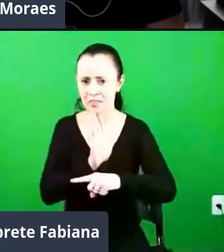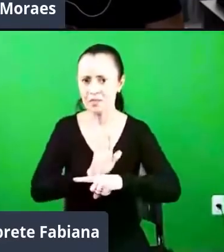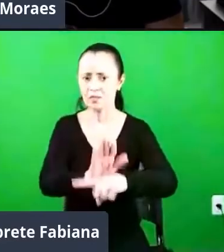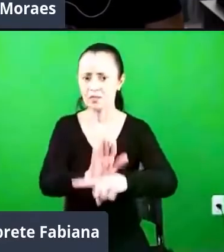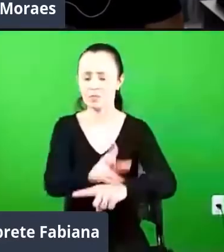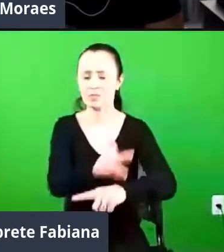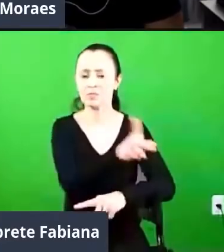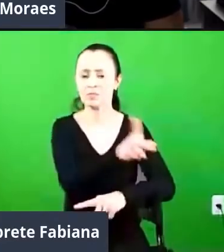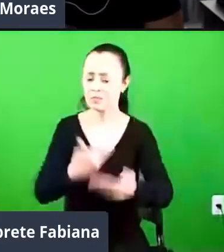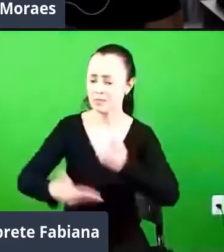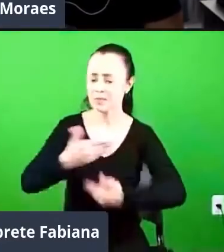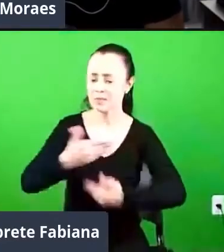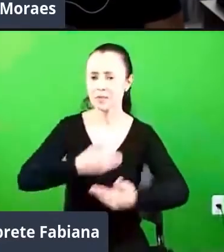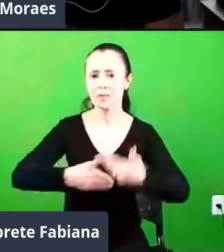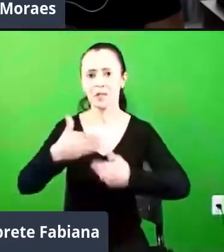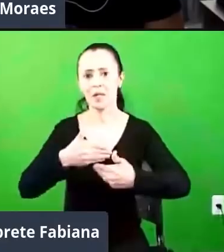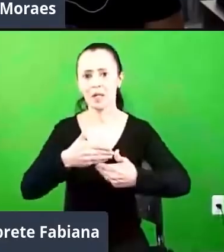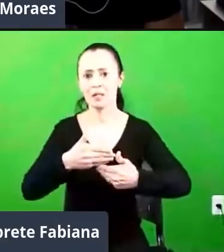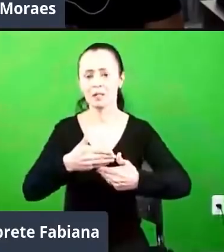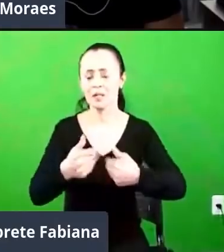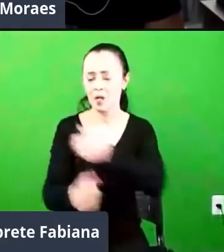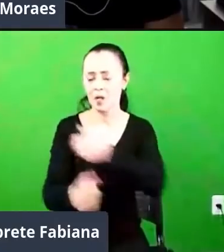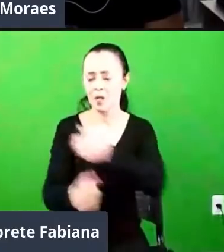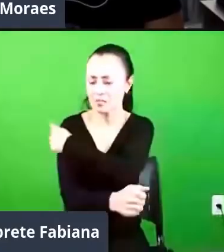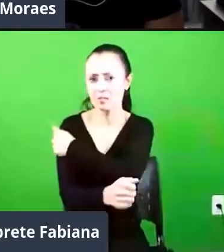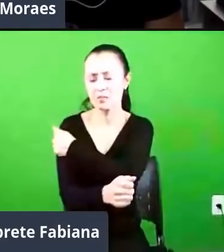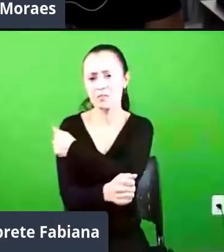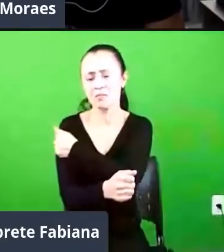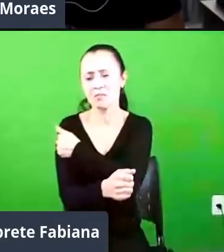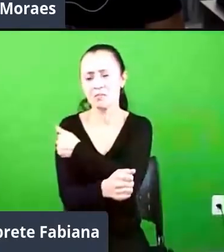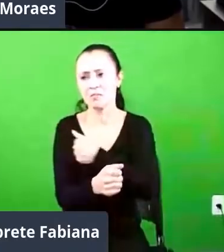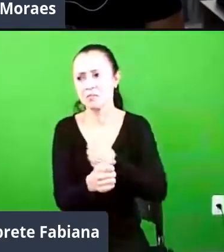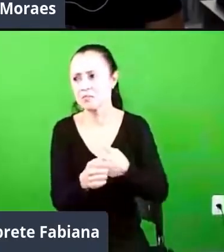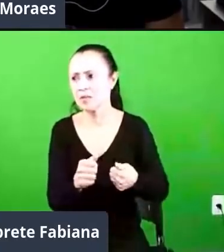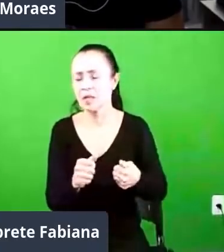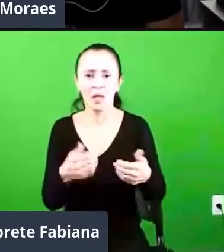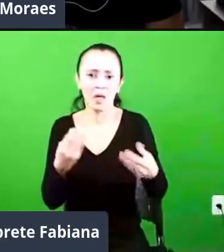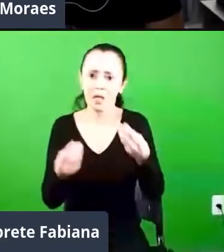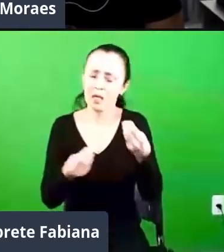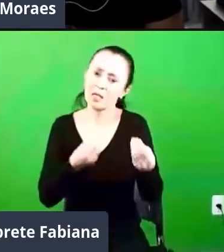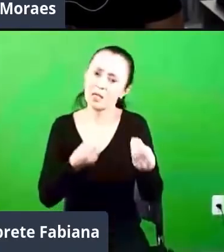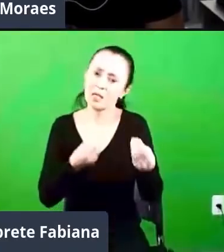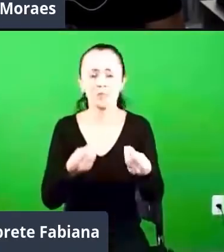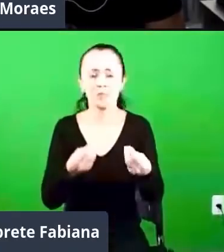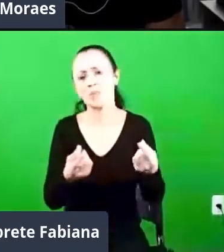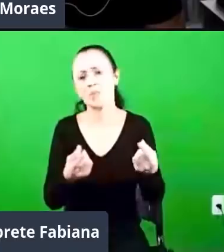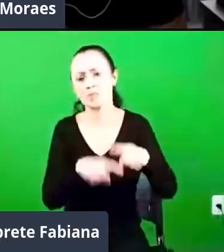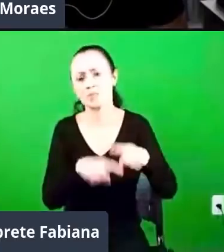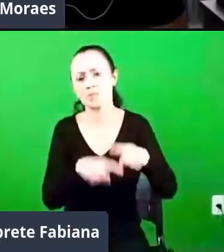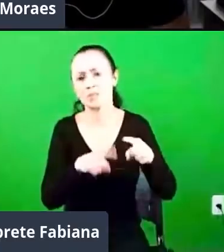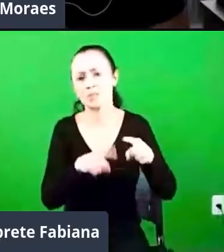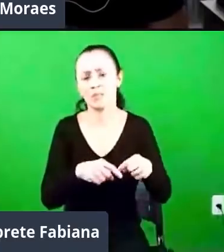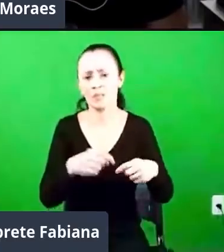necessidades educacionais desse tempo com nossas condições materiais, físicas e emocionais.